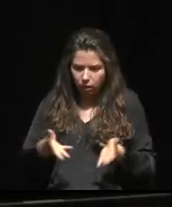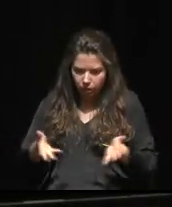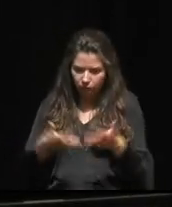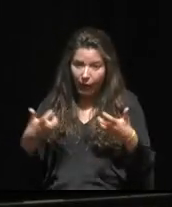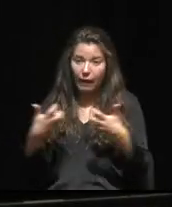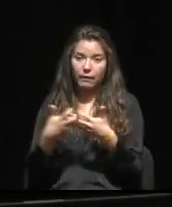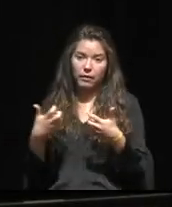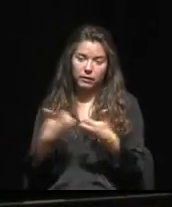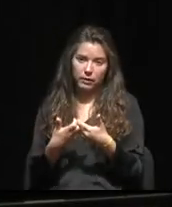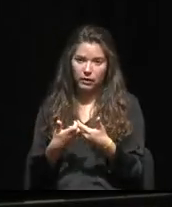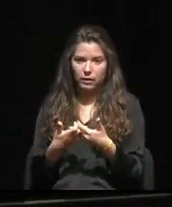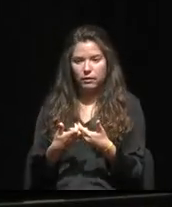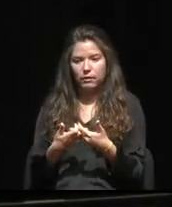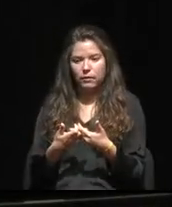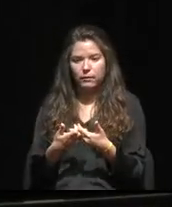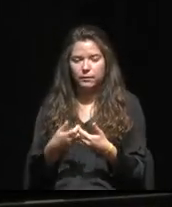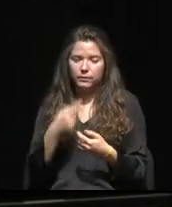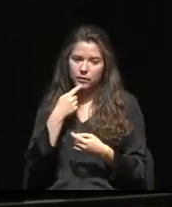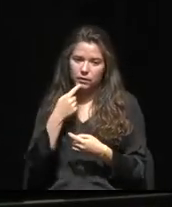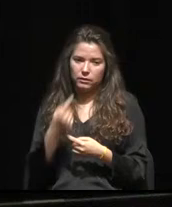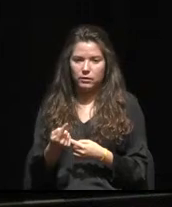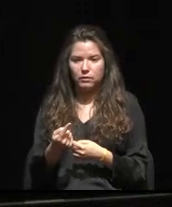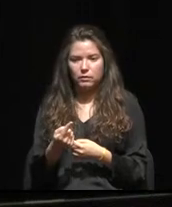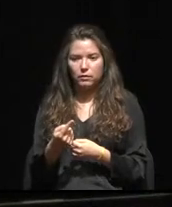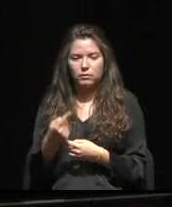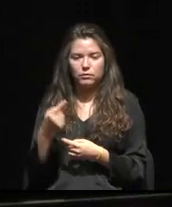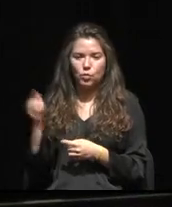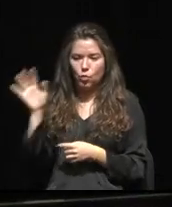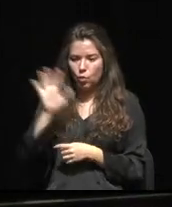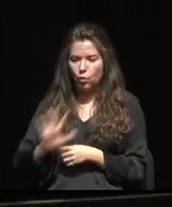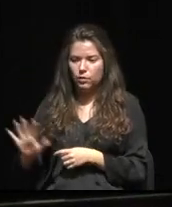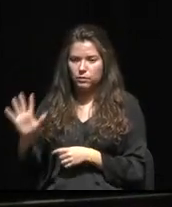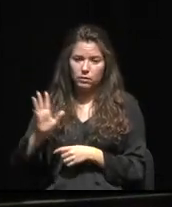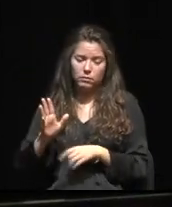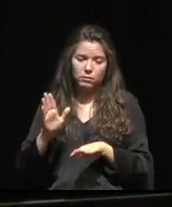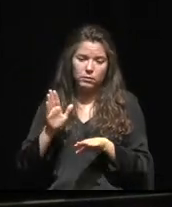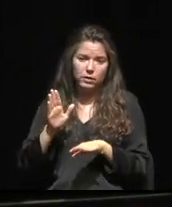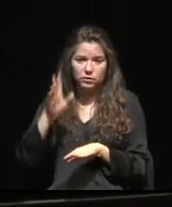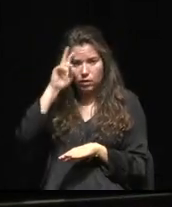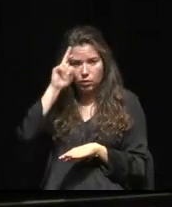guerra acusando disso digamos assim o ocidente mas